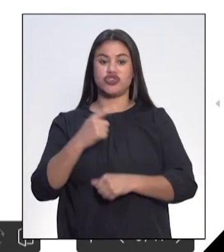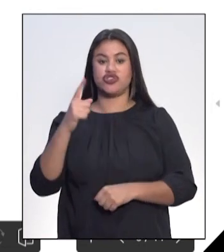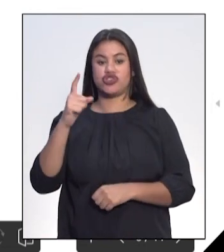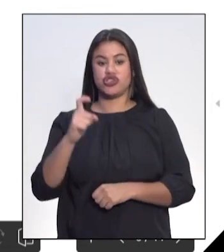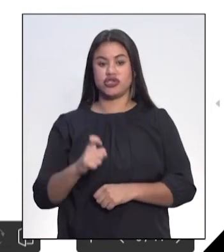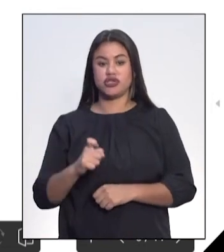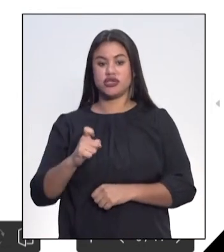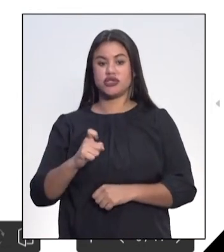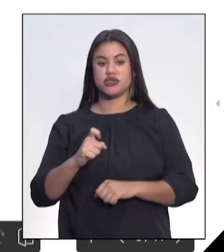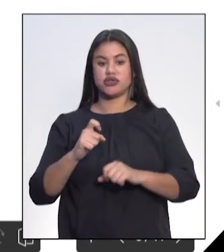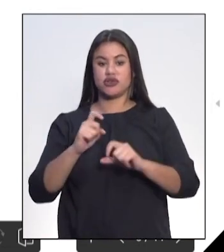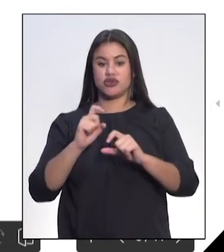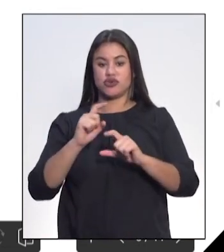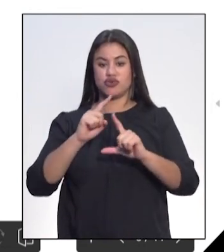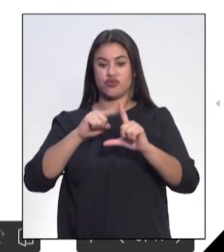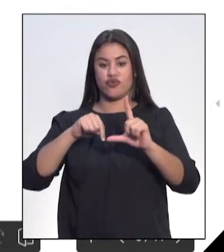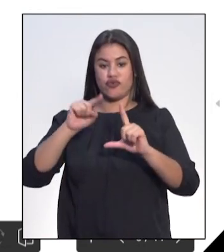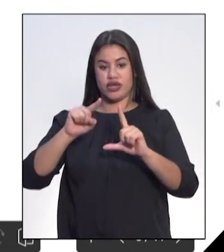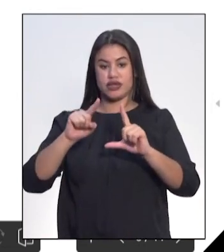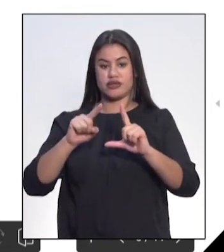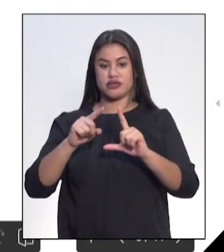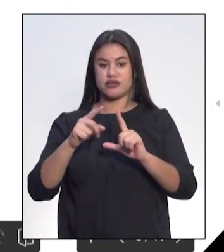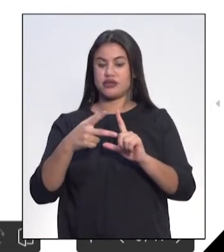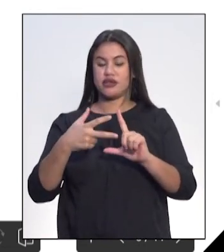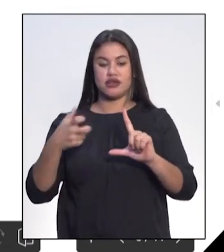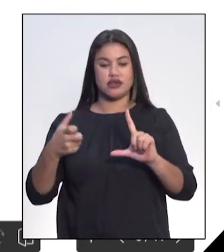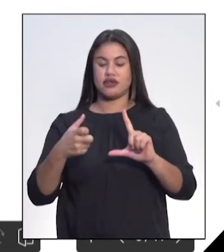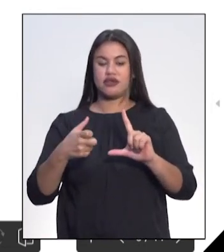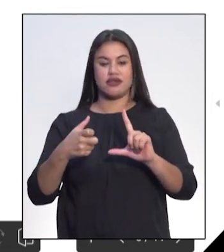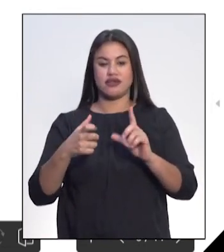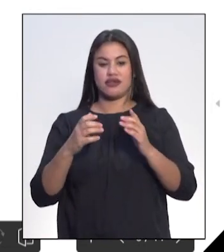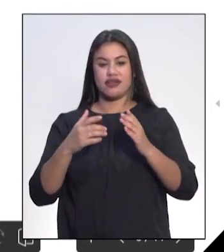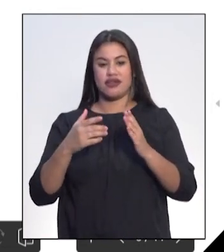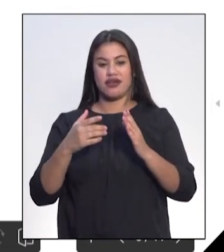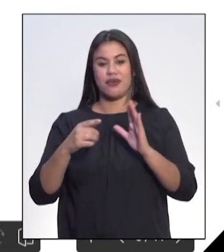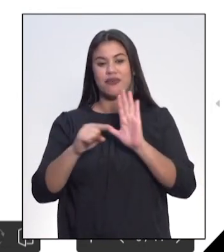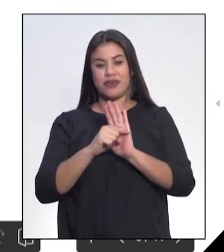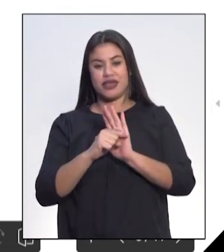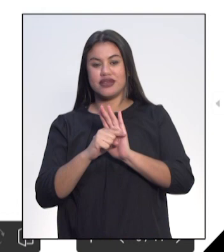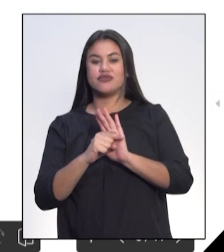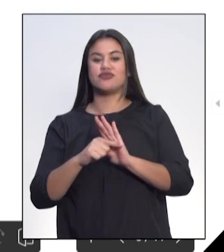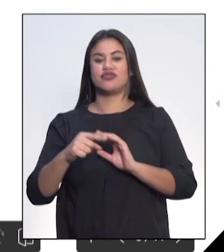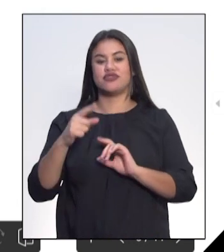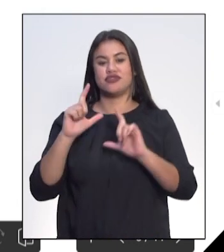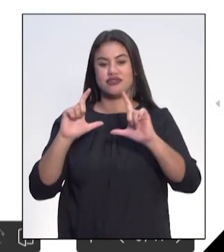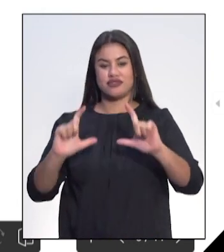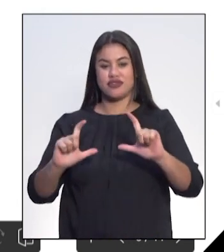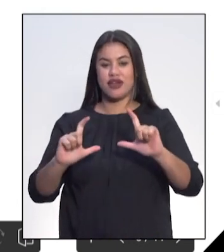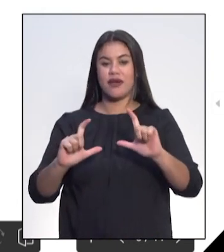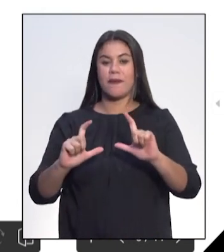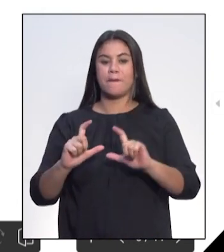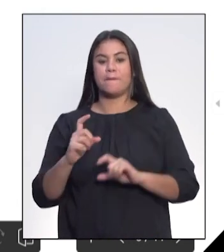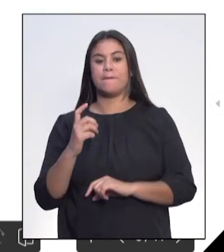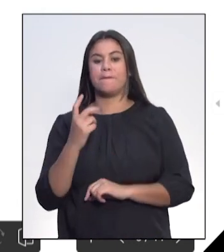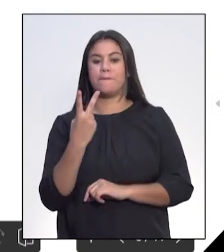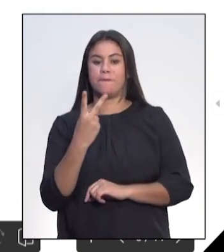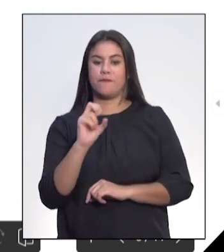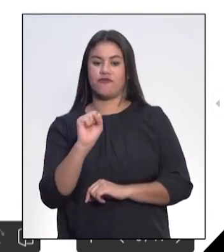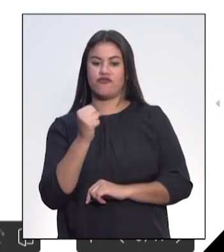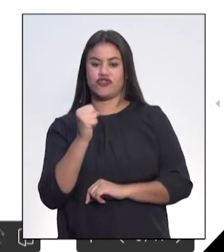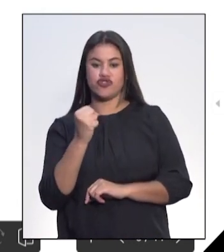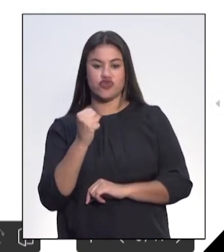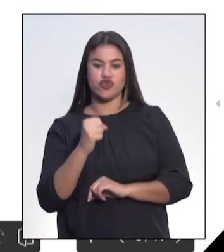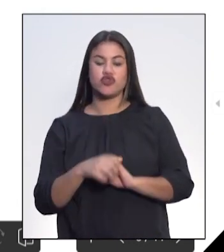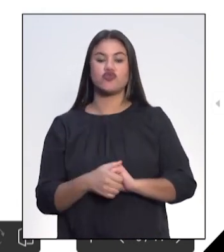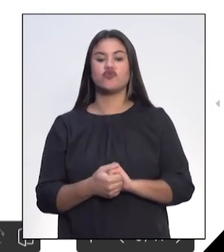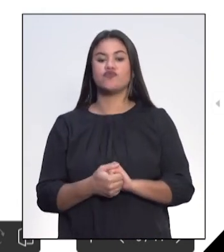igual menos o valor do b e 2 vezes o valor do a. Meu b é 28, nem precisava desse